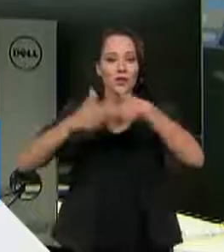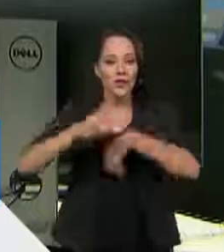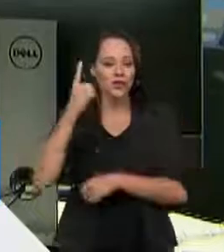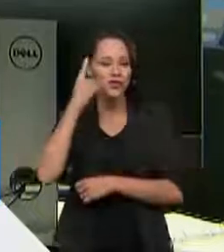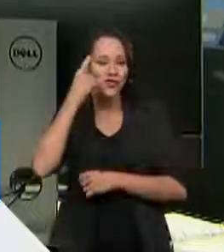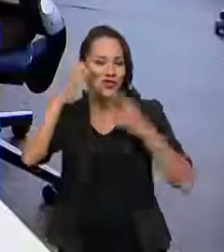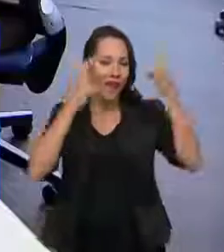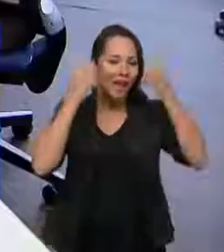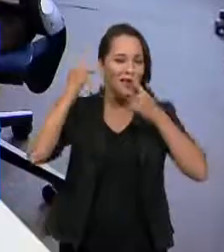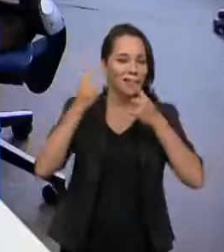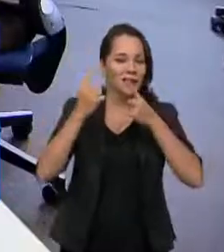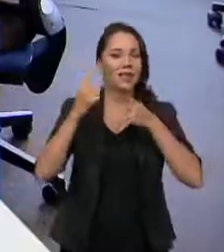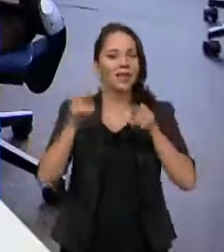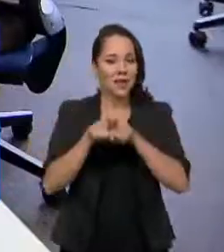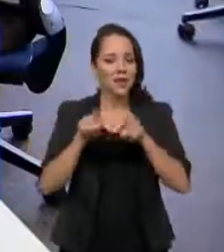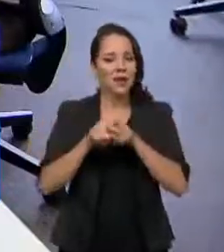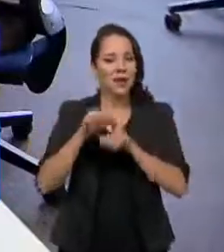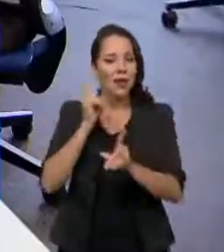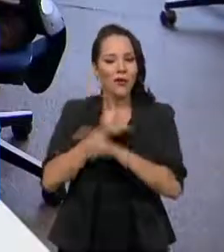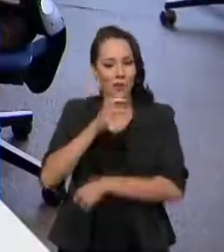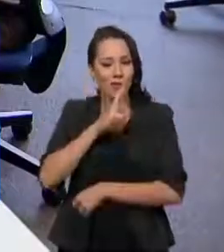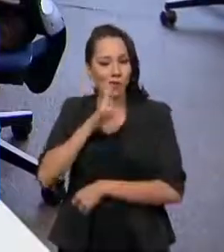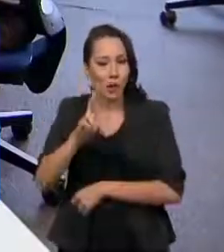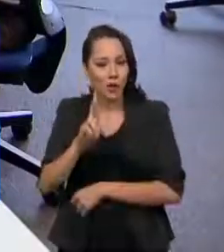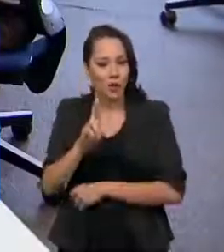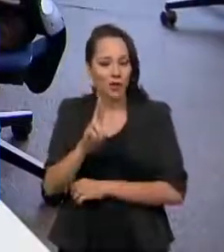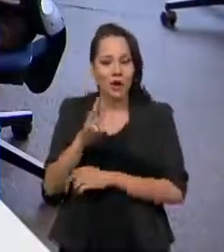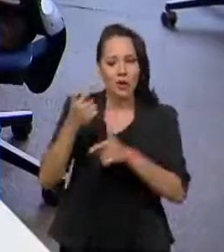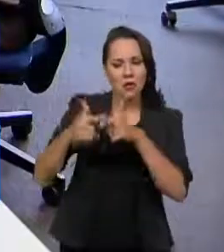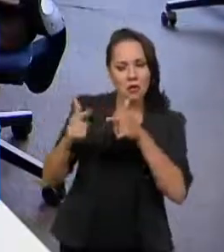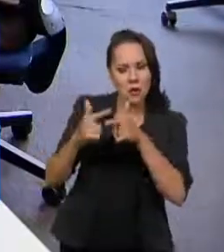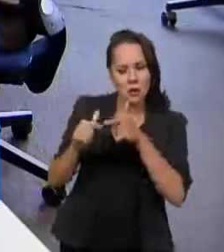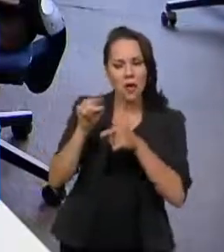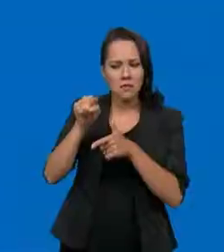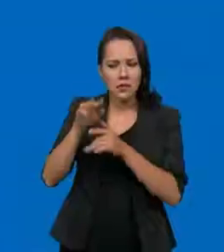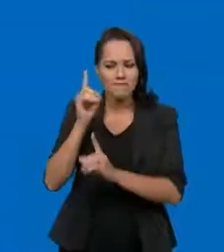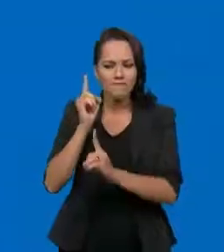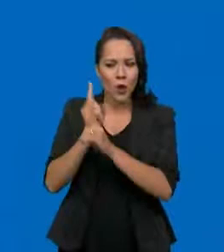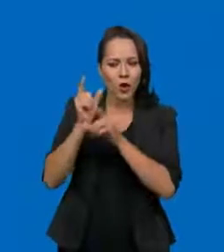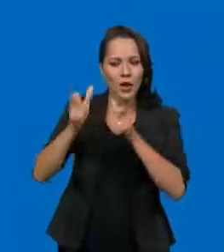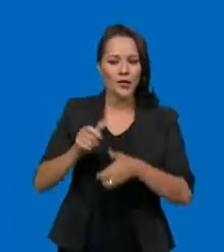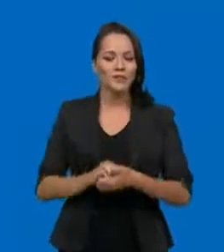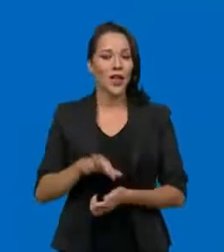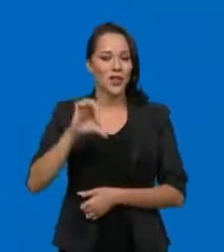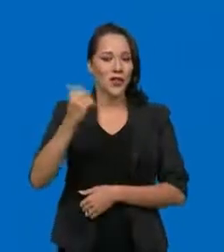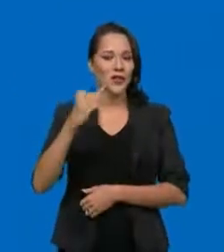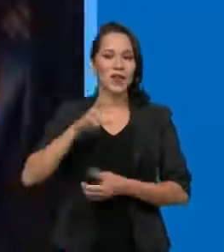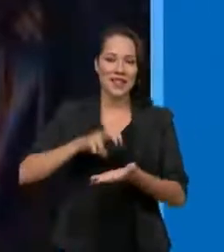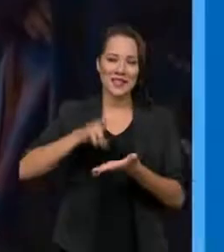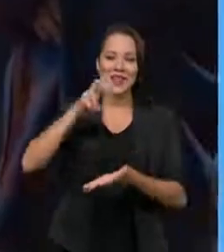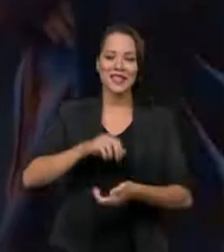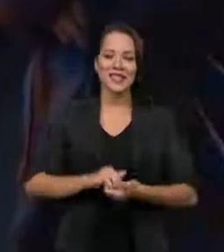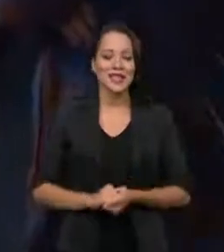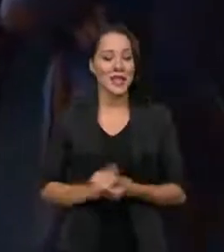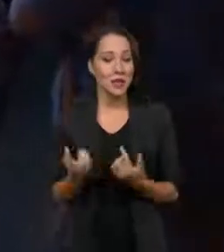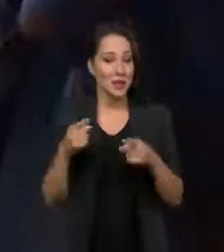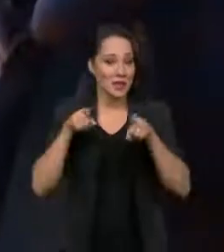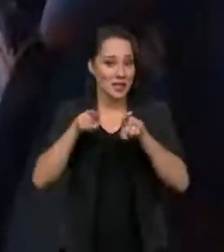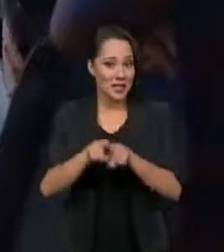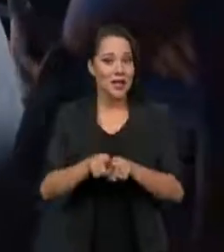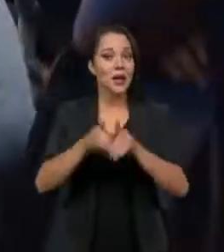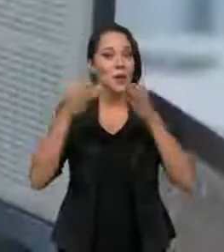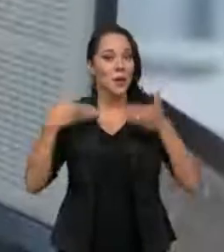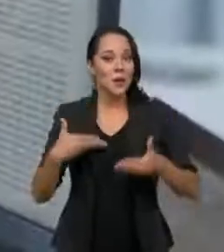ideias, construindo soluções por meio de problemas colocados localmente. 9:30 da manhã, uma parceria com o